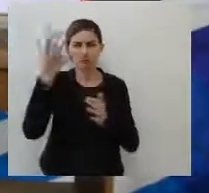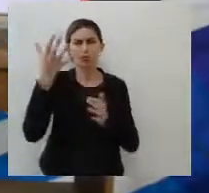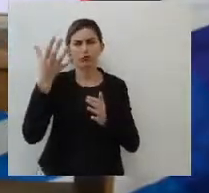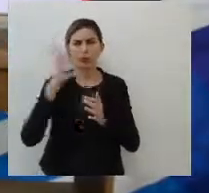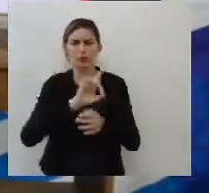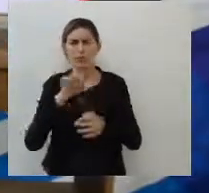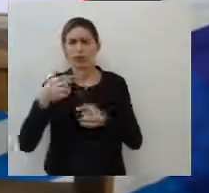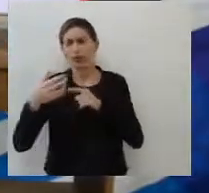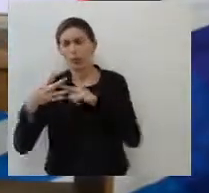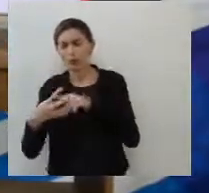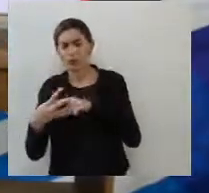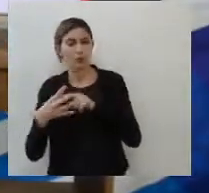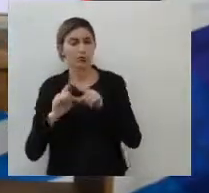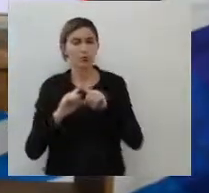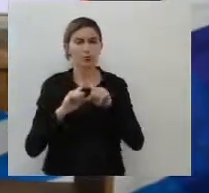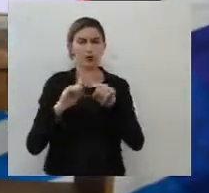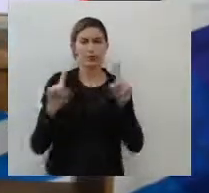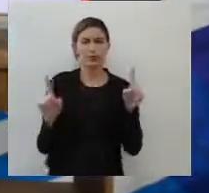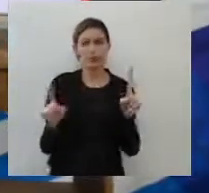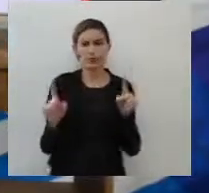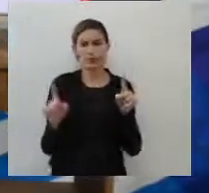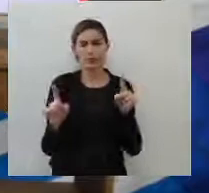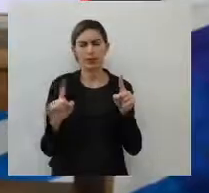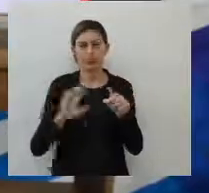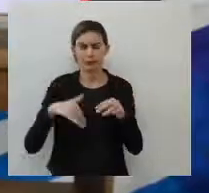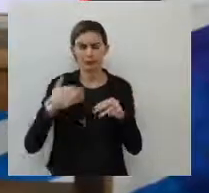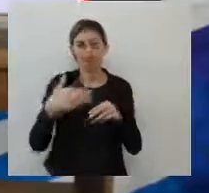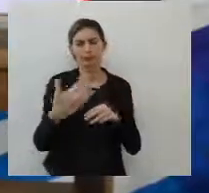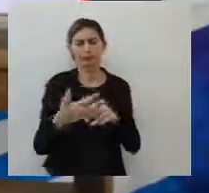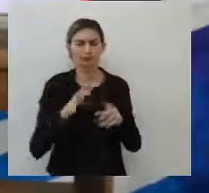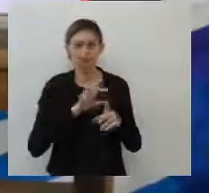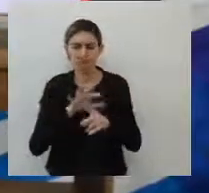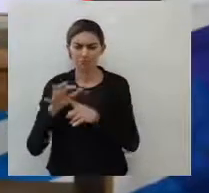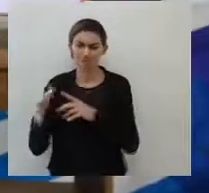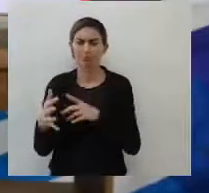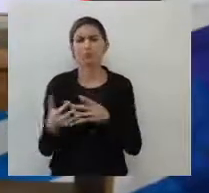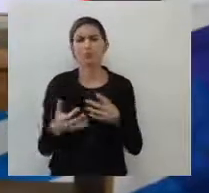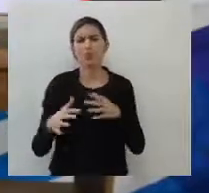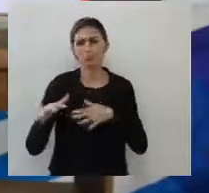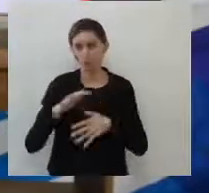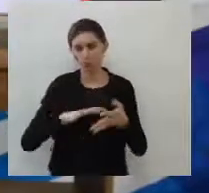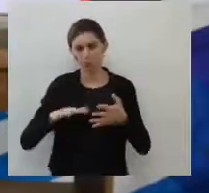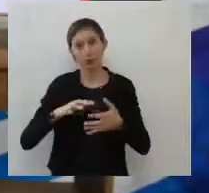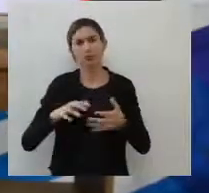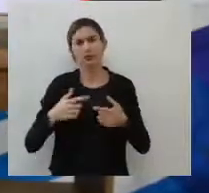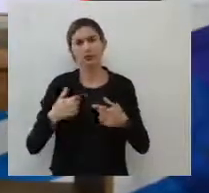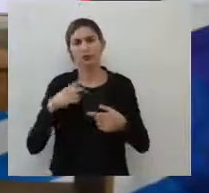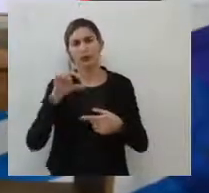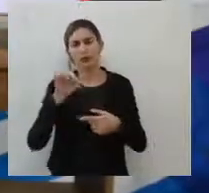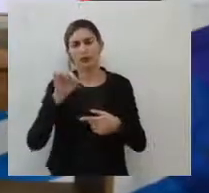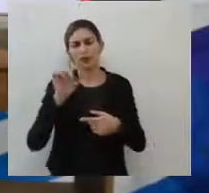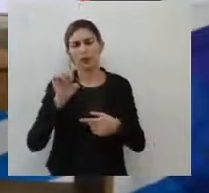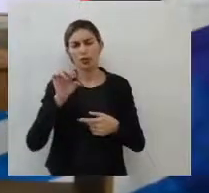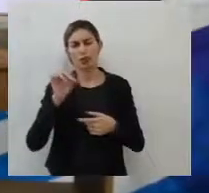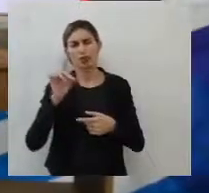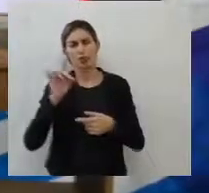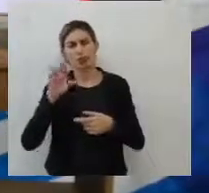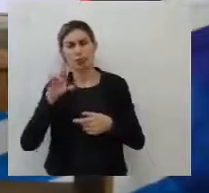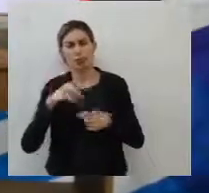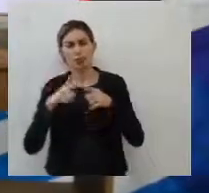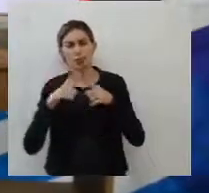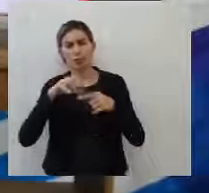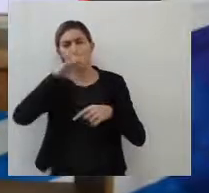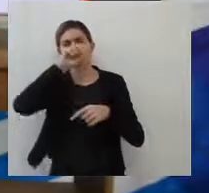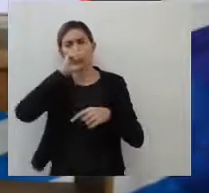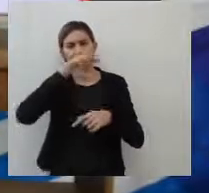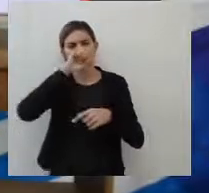no dia 14, mas devido às pressões do movimento, Deodoro passou mal, ele tinha um problema